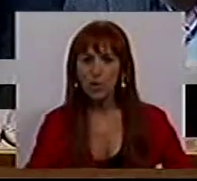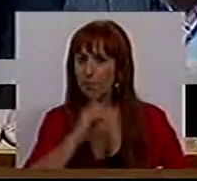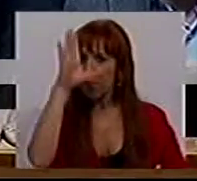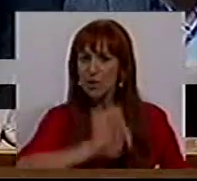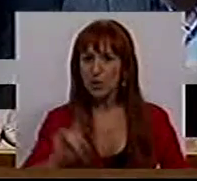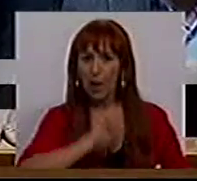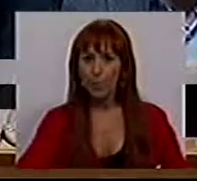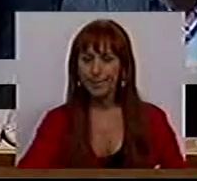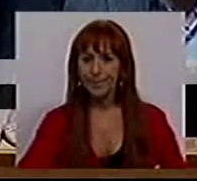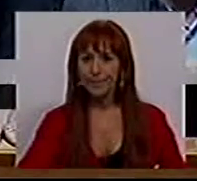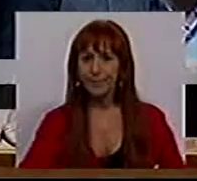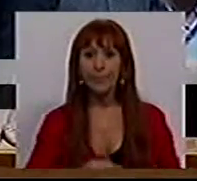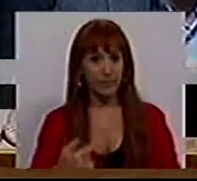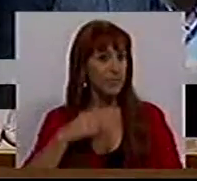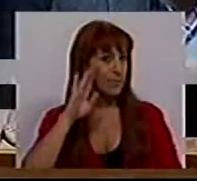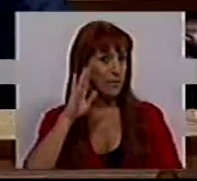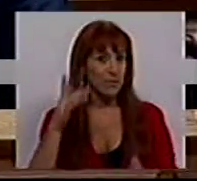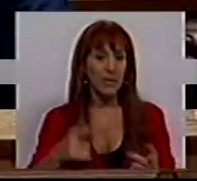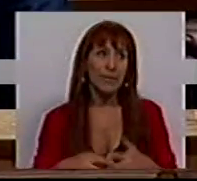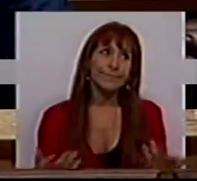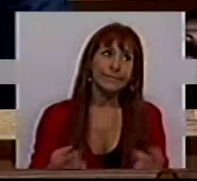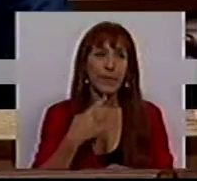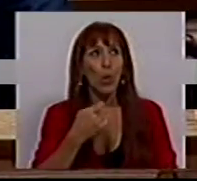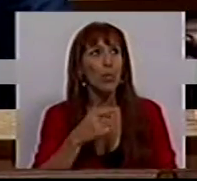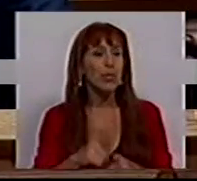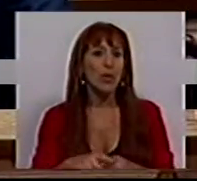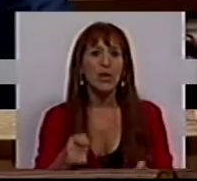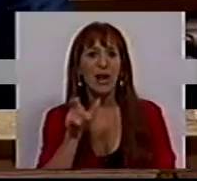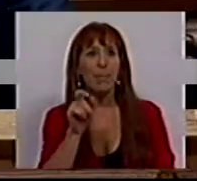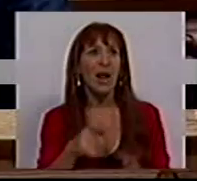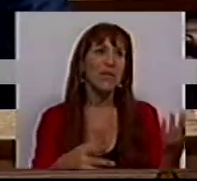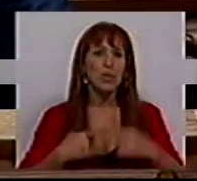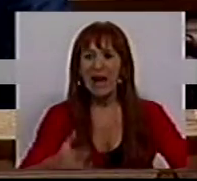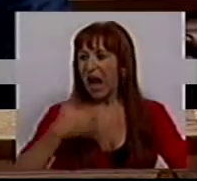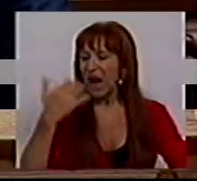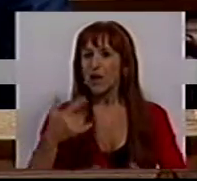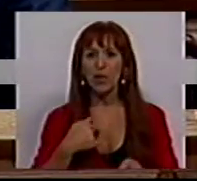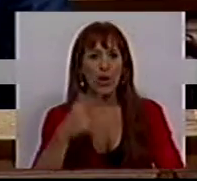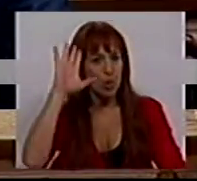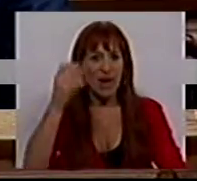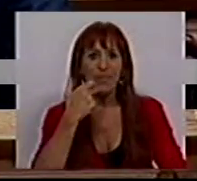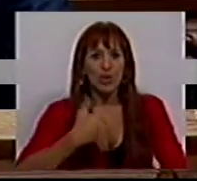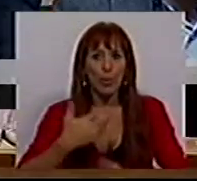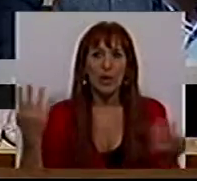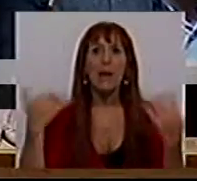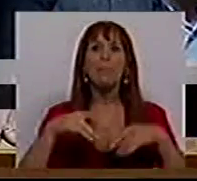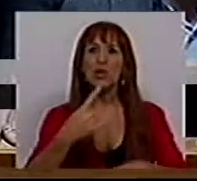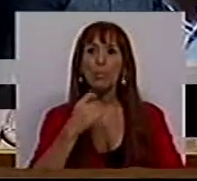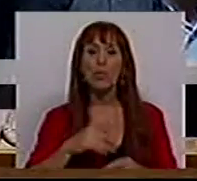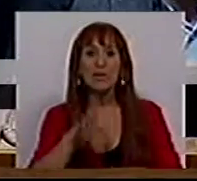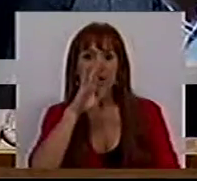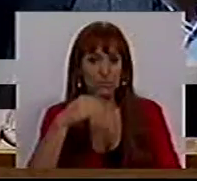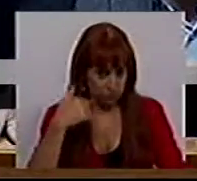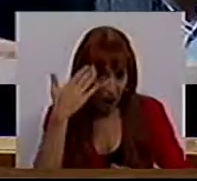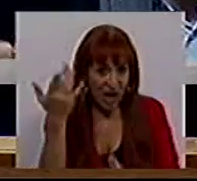Sr. Primeiro-Ministro? Eu bem sei que não lhe vou perguntar pela sua palavra, o irrita muito e não sabe responder. Mas pergunto-lhe se